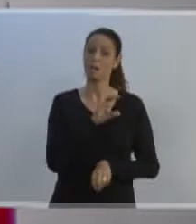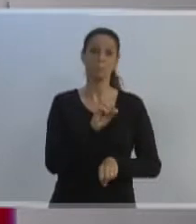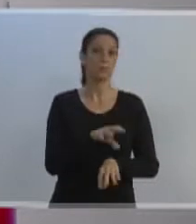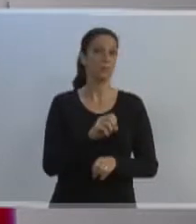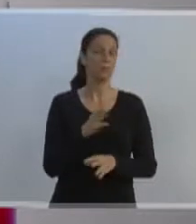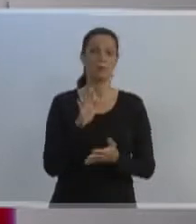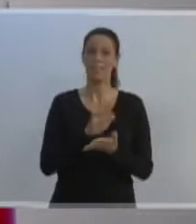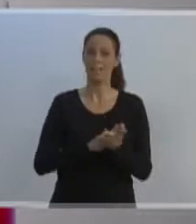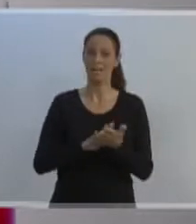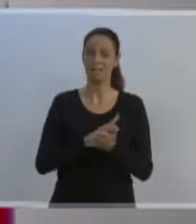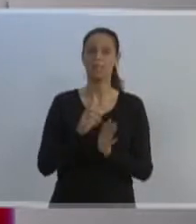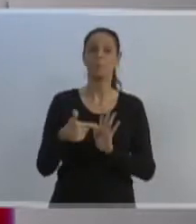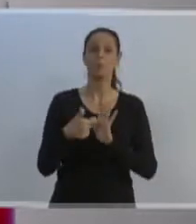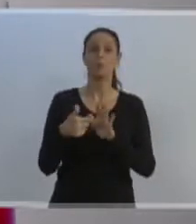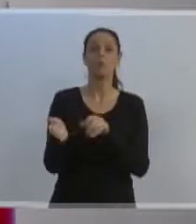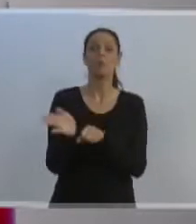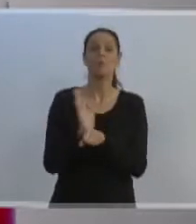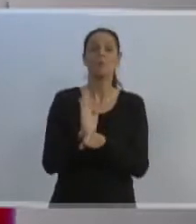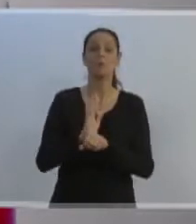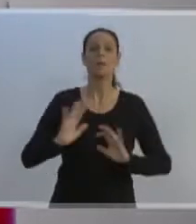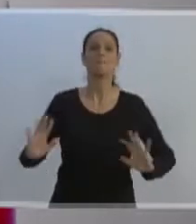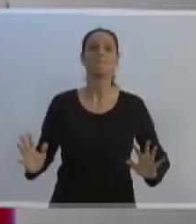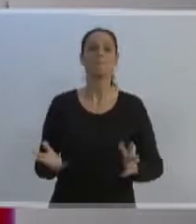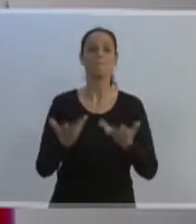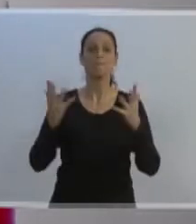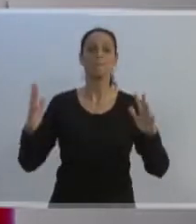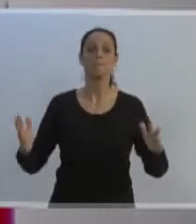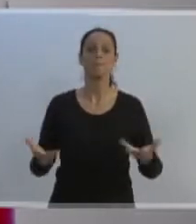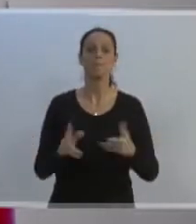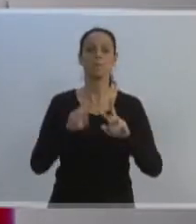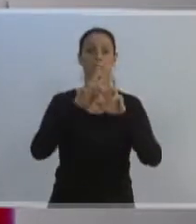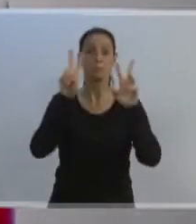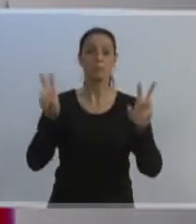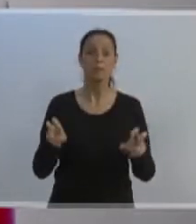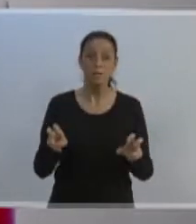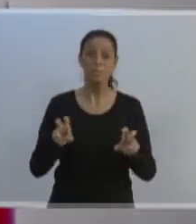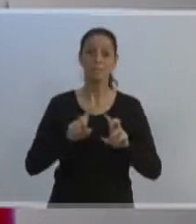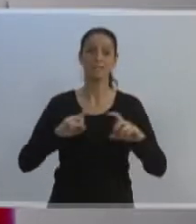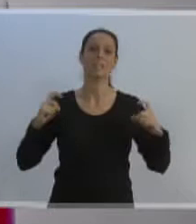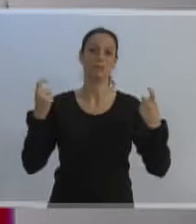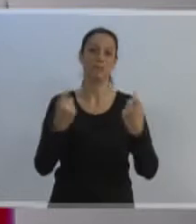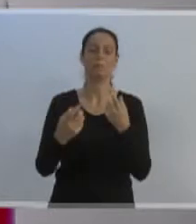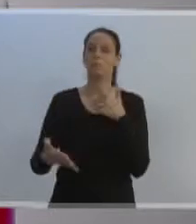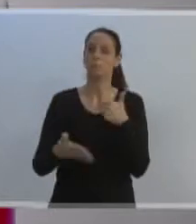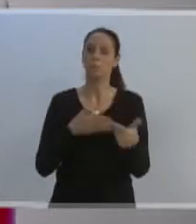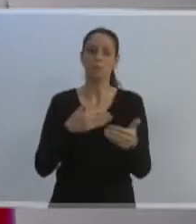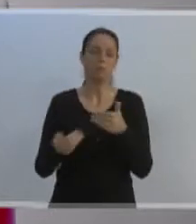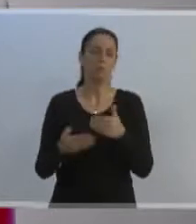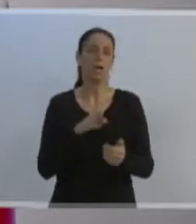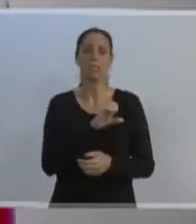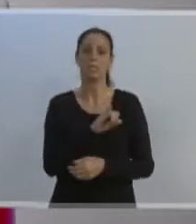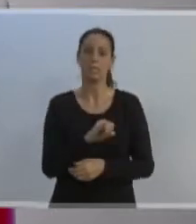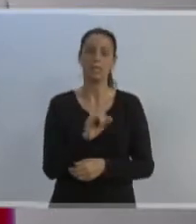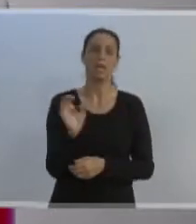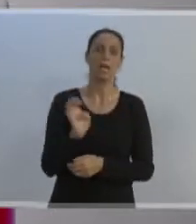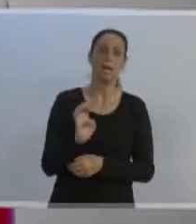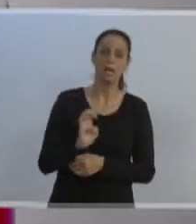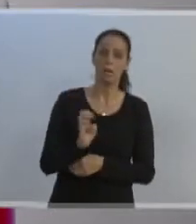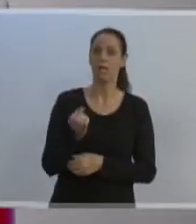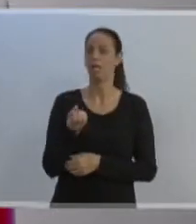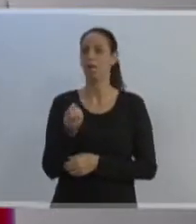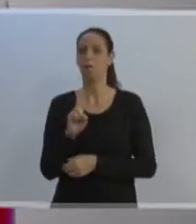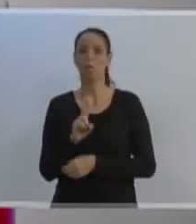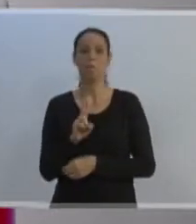e passou um vídeo promovendo essas questões sexuais. Para mim não importa se é de hétero, de homossexual, não